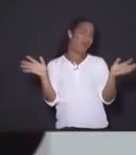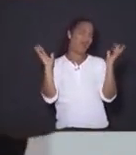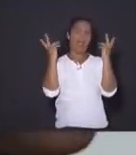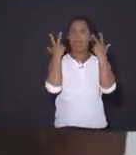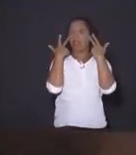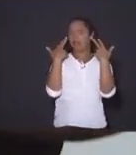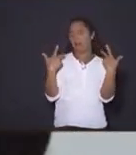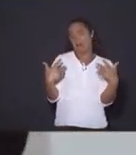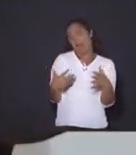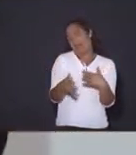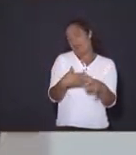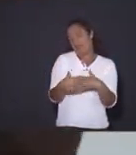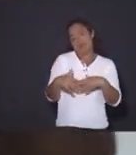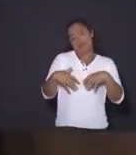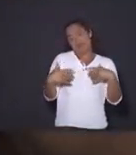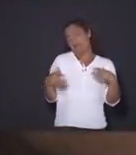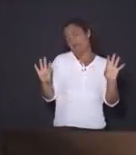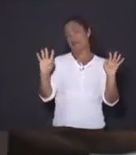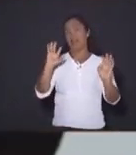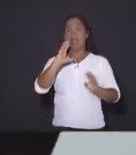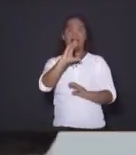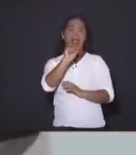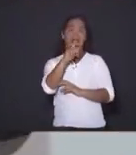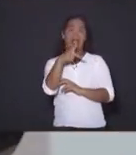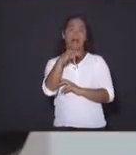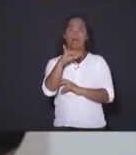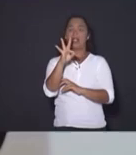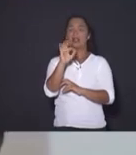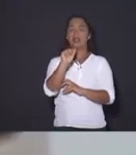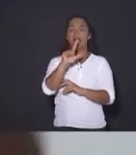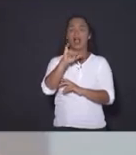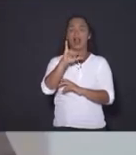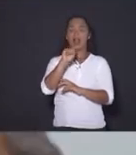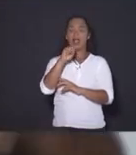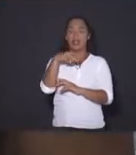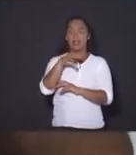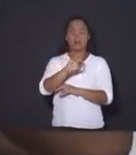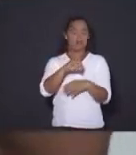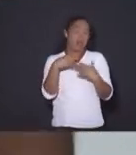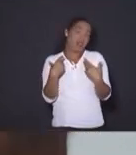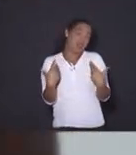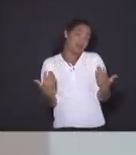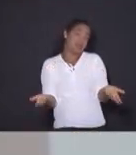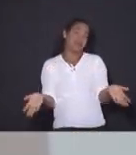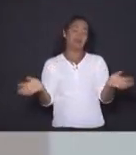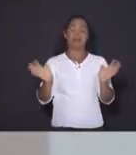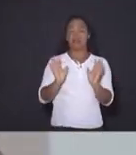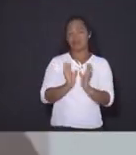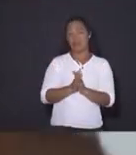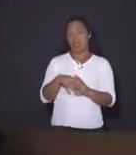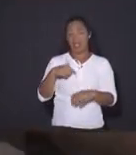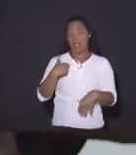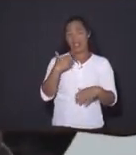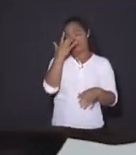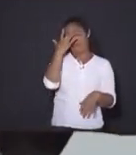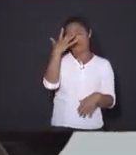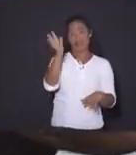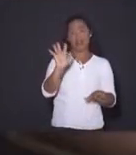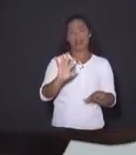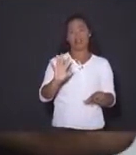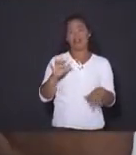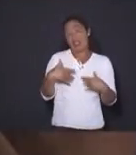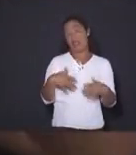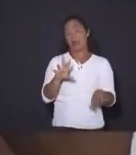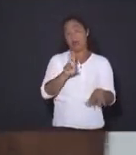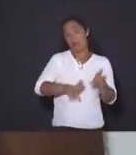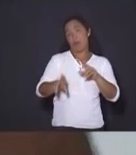não tem jeito o capitalismo é assim mesmo a concentração é essa mesmo é muito mais fácil usar tudo isso então vamos usar